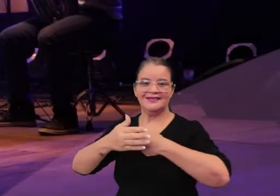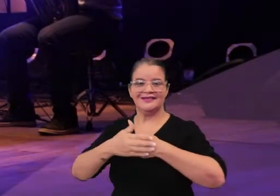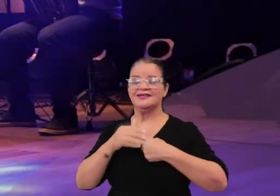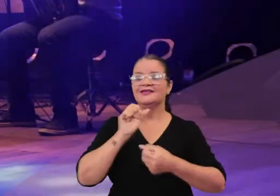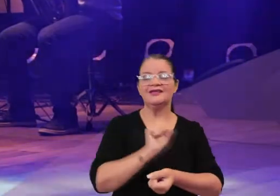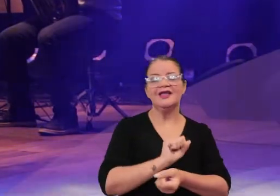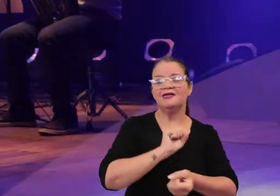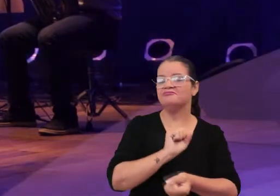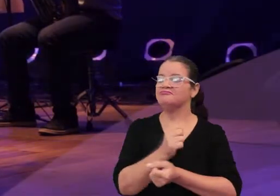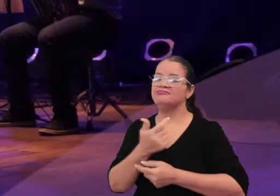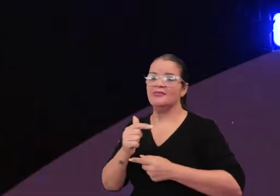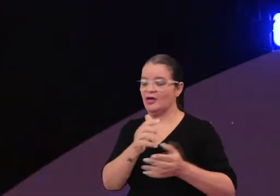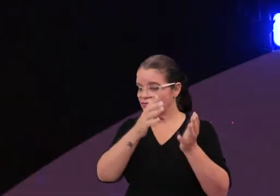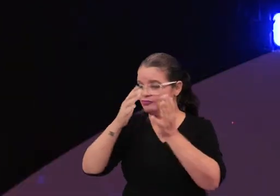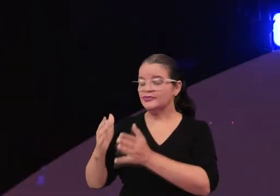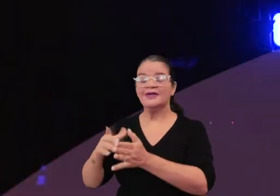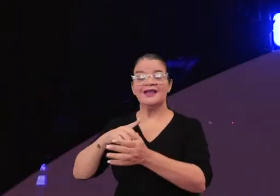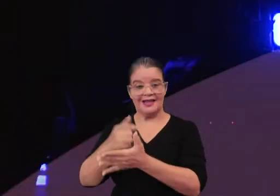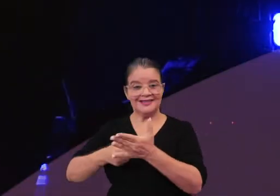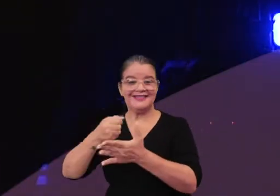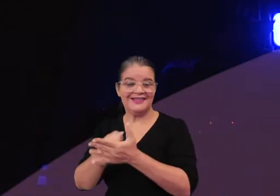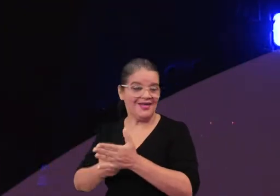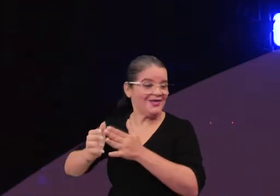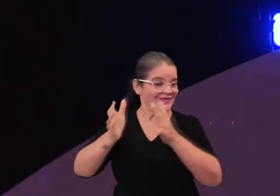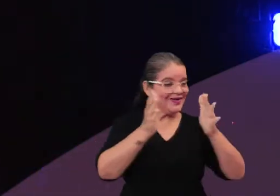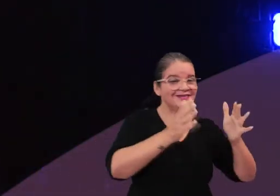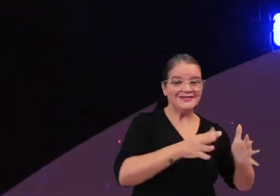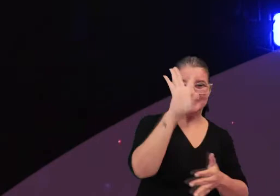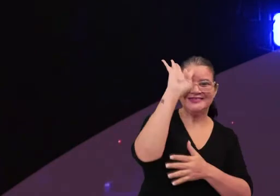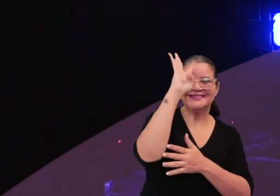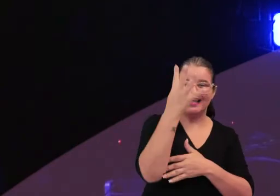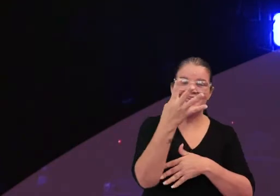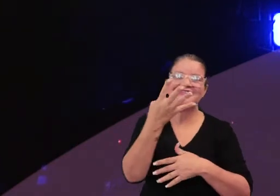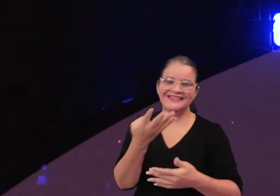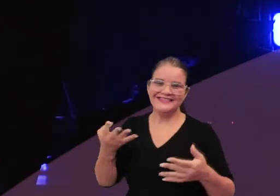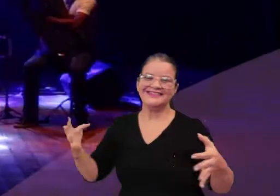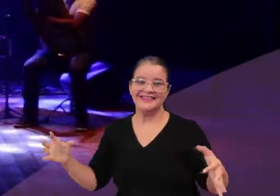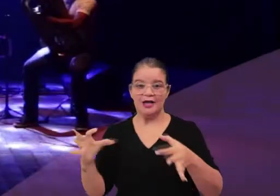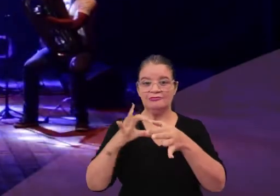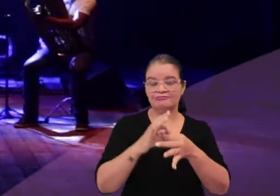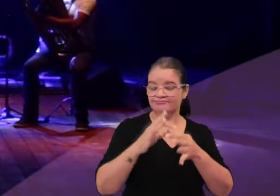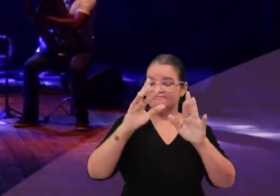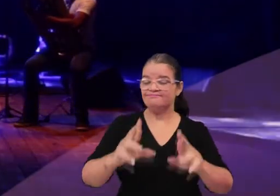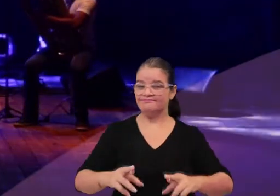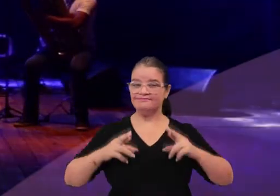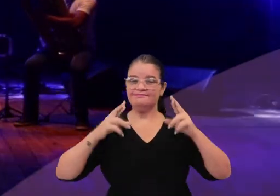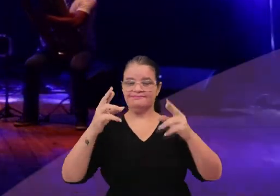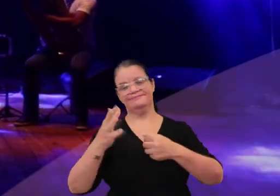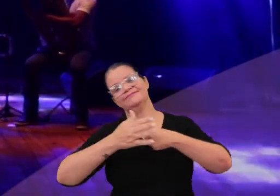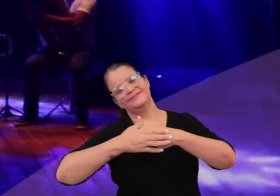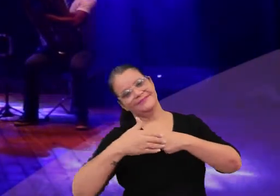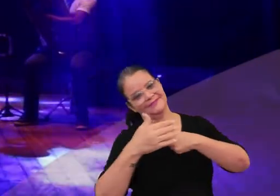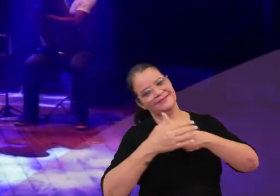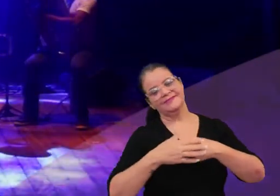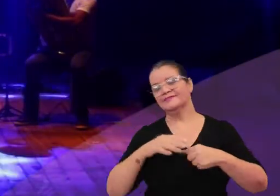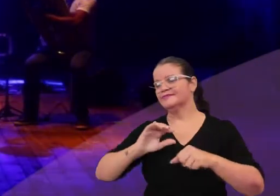o inesperado. De um lado a tentativa, do outro o resultado. Ante esperança, à